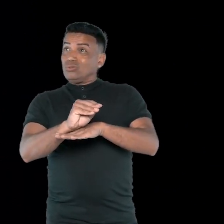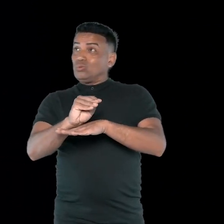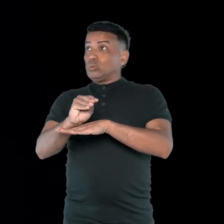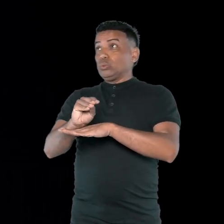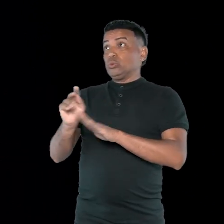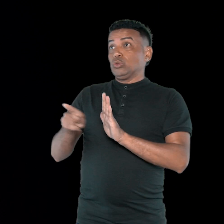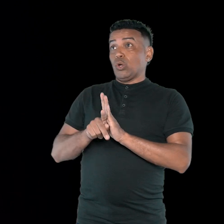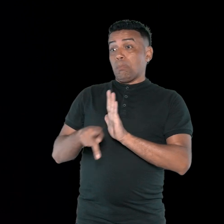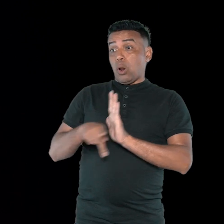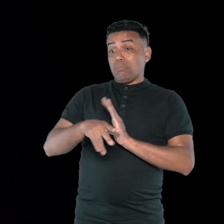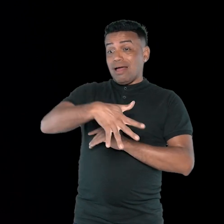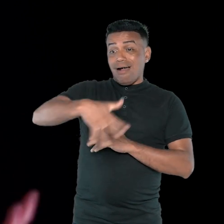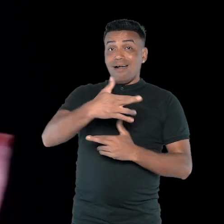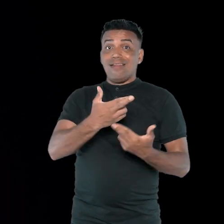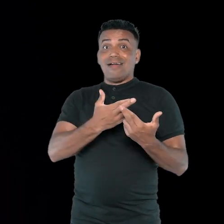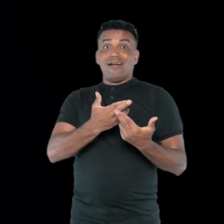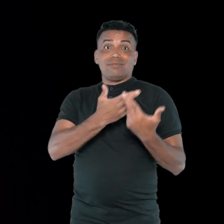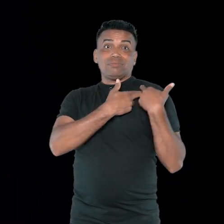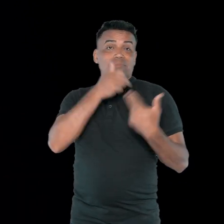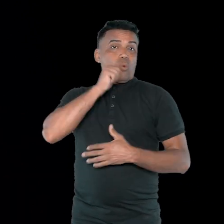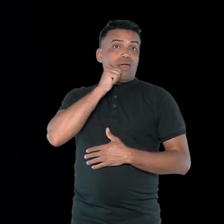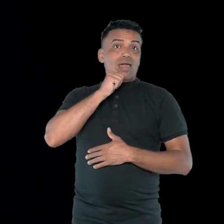não propriamente feminino, mas um cuidado seja comum.